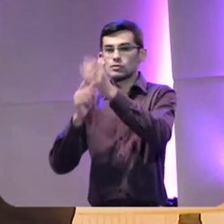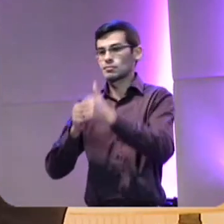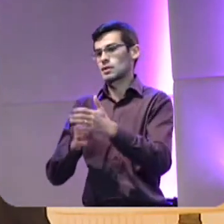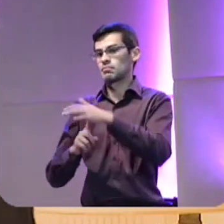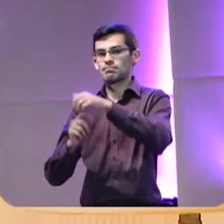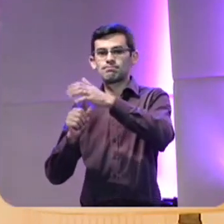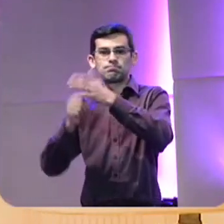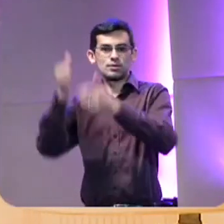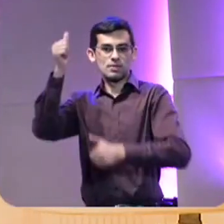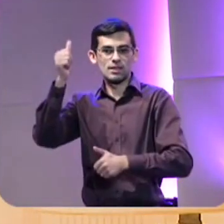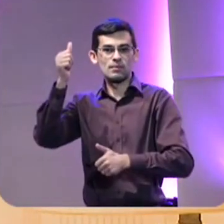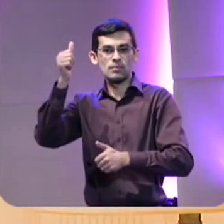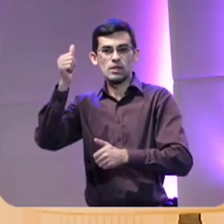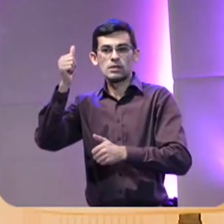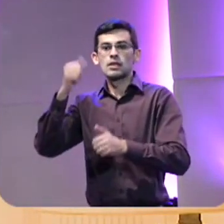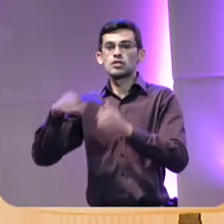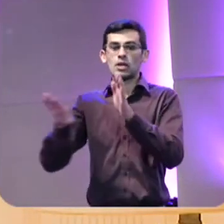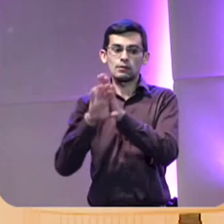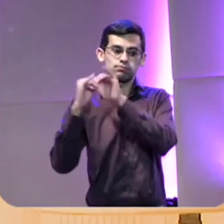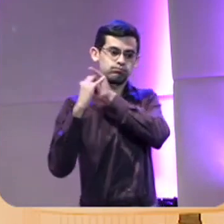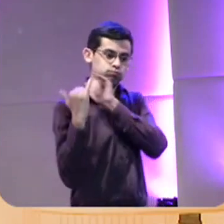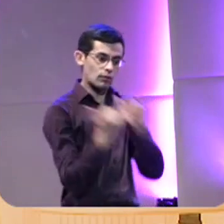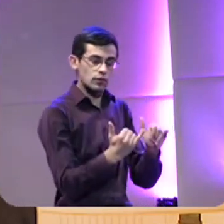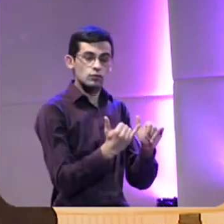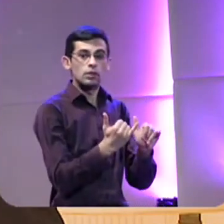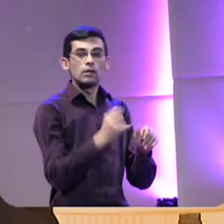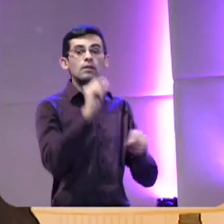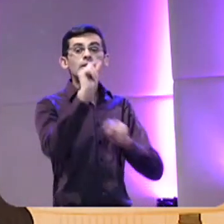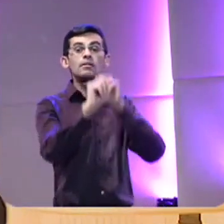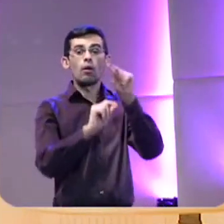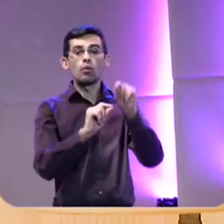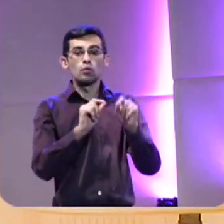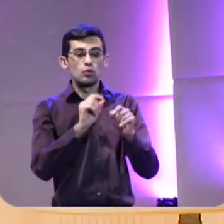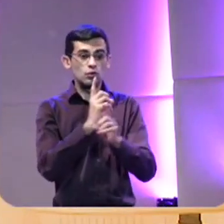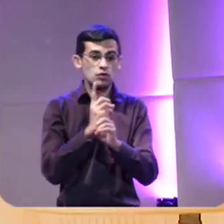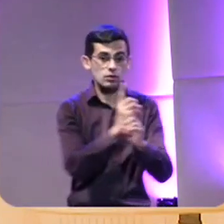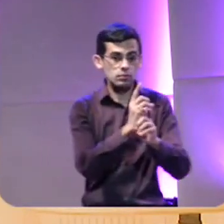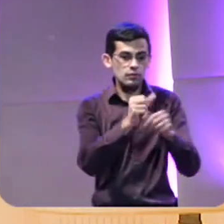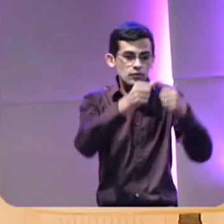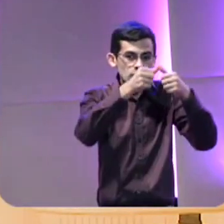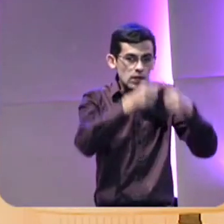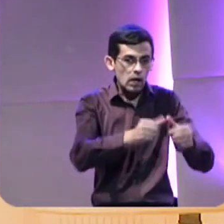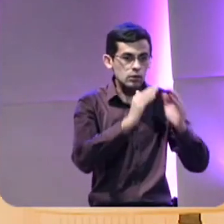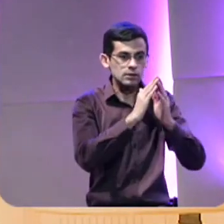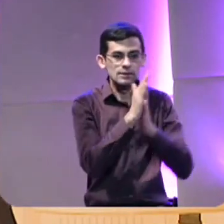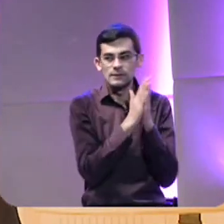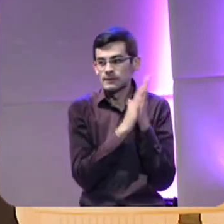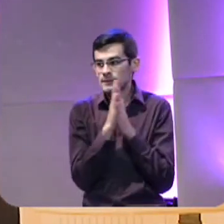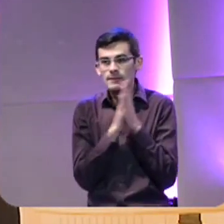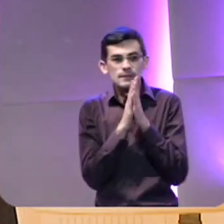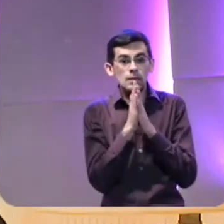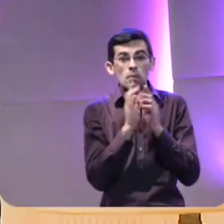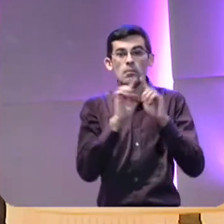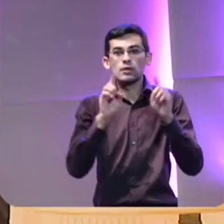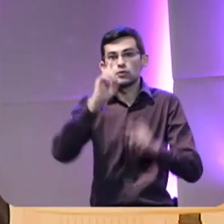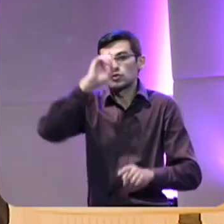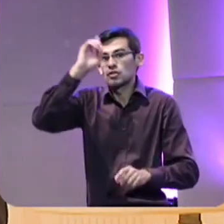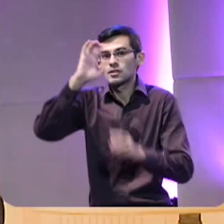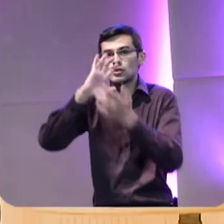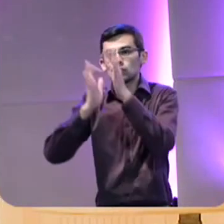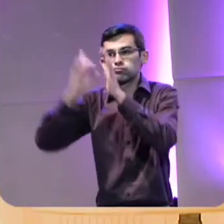primeira vez, tinha chegado esse anúncio. E então eles estavam lá, naquela ansiedade. Mas quando